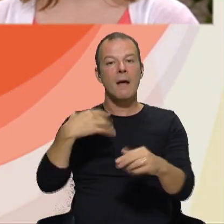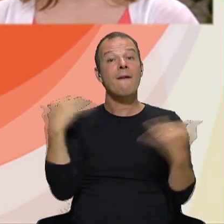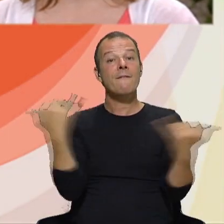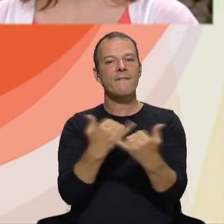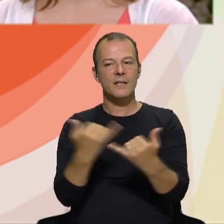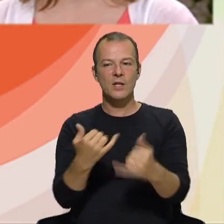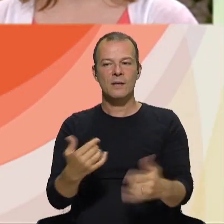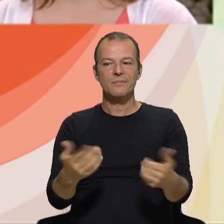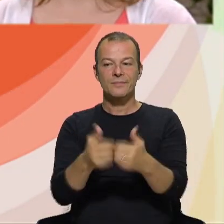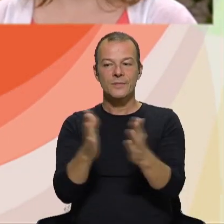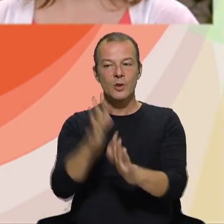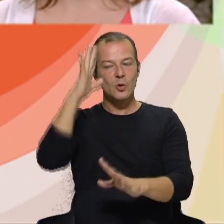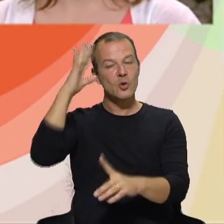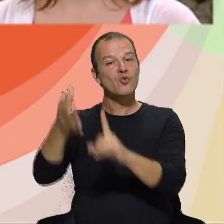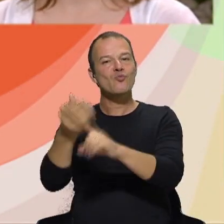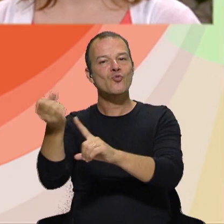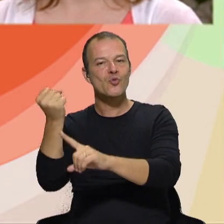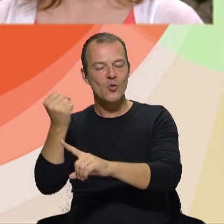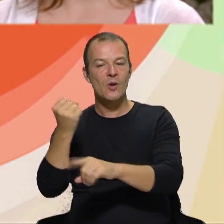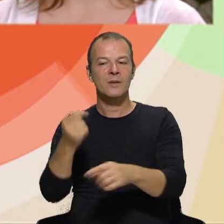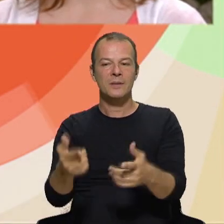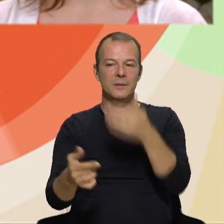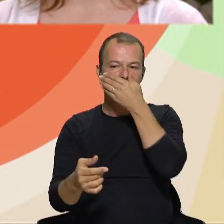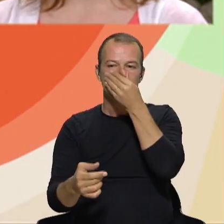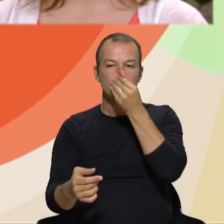feliz, que todos os teus sonhos se concretizem, que